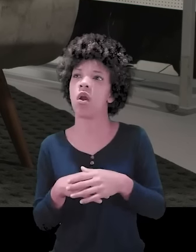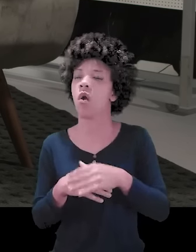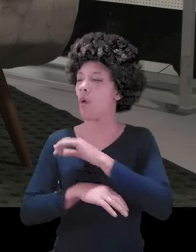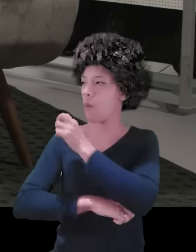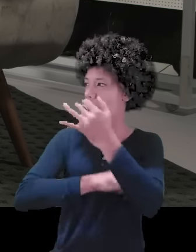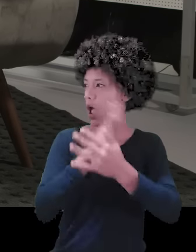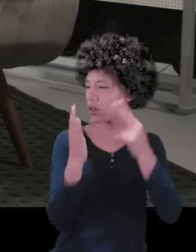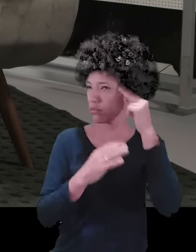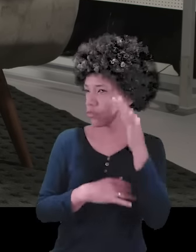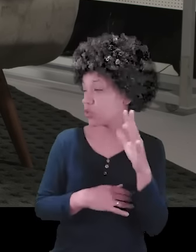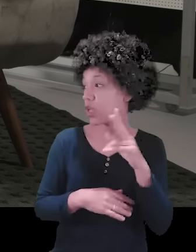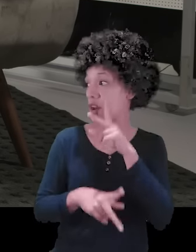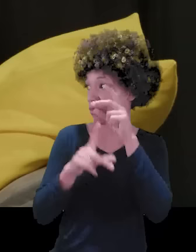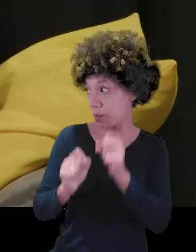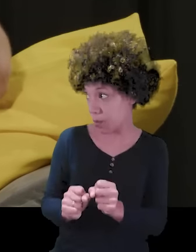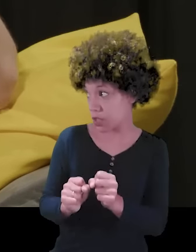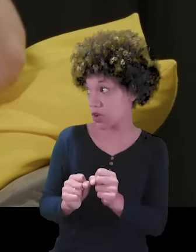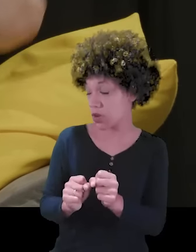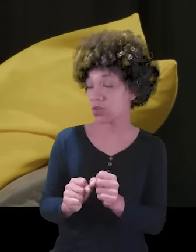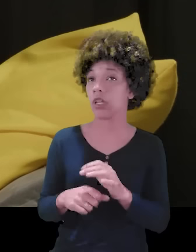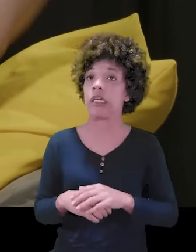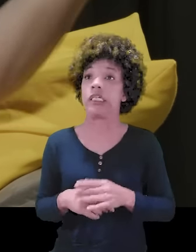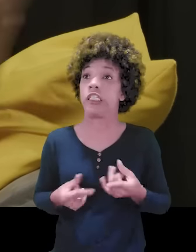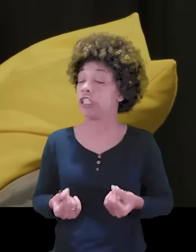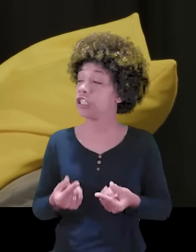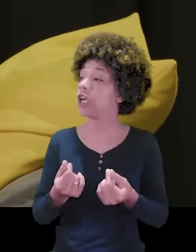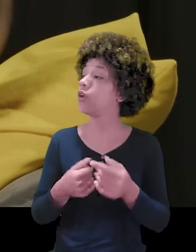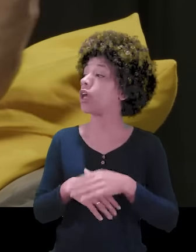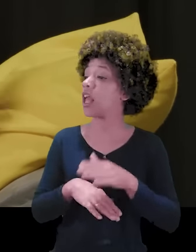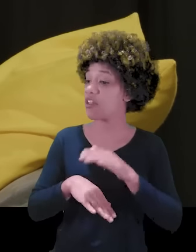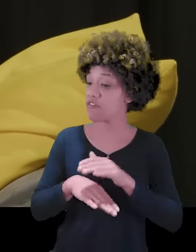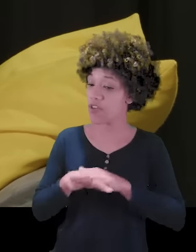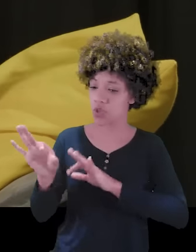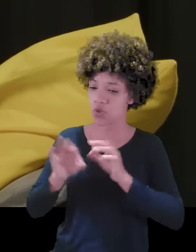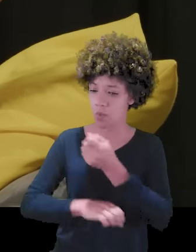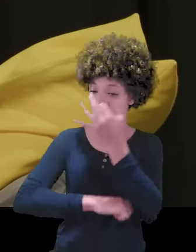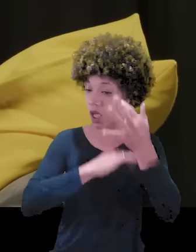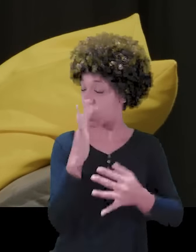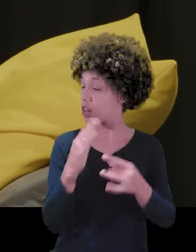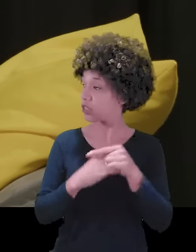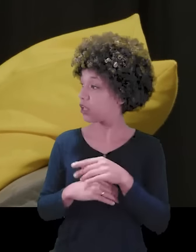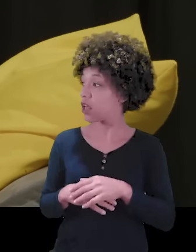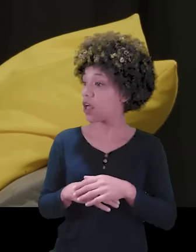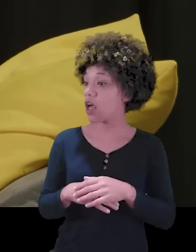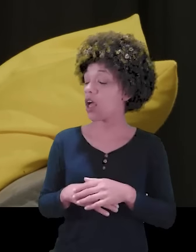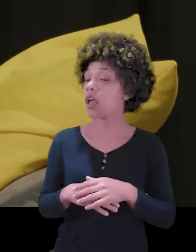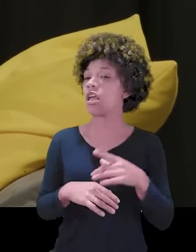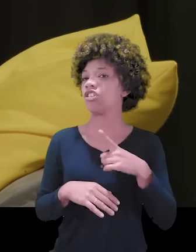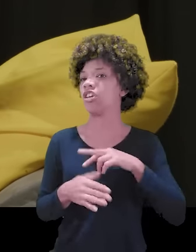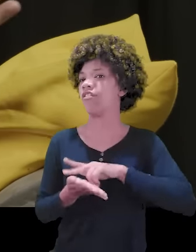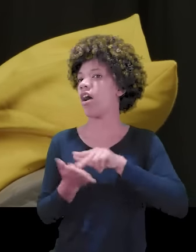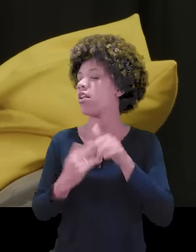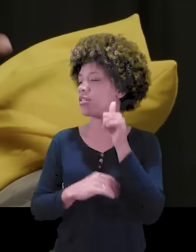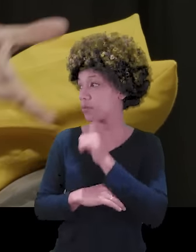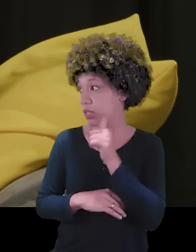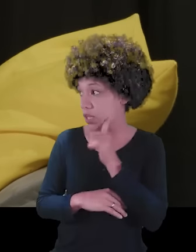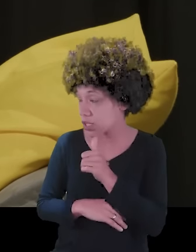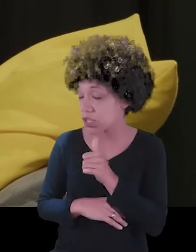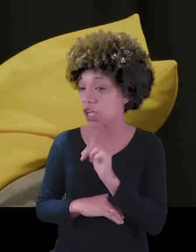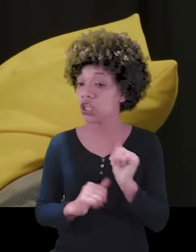sonhos que ele ele foi tão poderoso Zé tem tanto dinheiro que ele fez uma ilha e nessa Ilha era uma ilha que ele levava várias